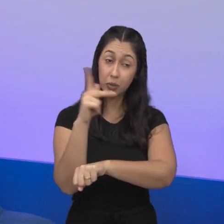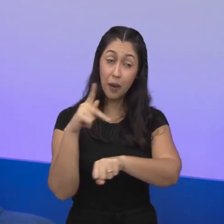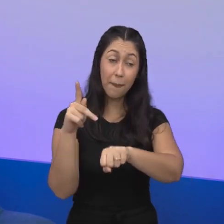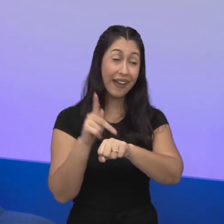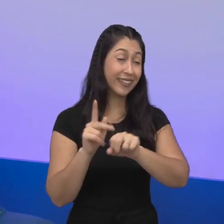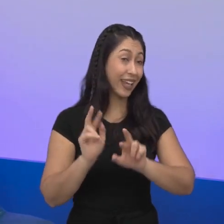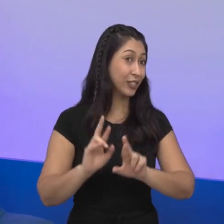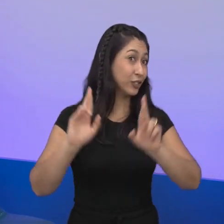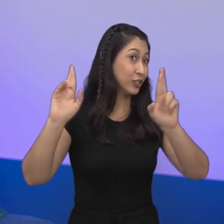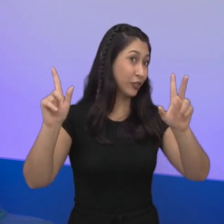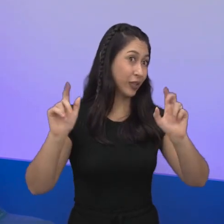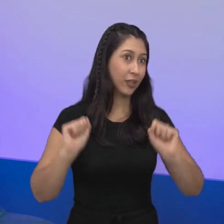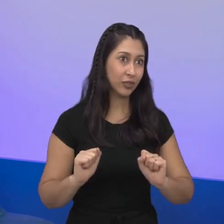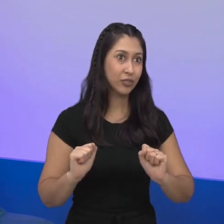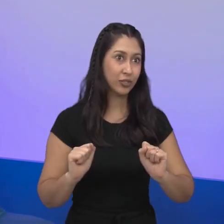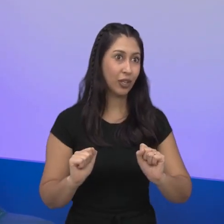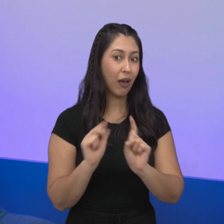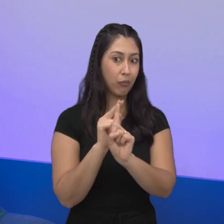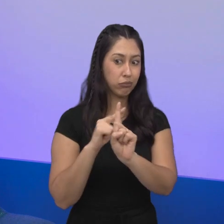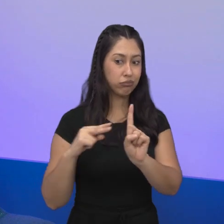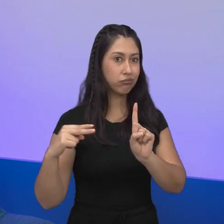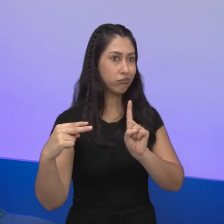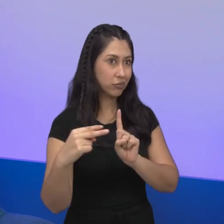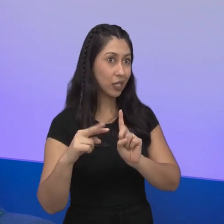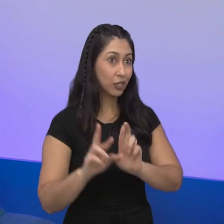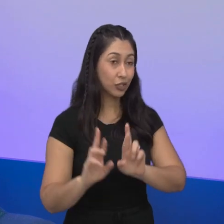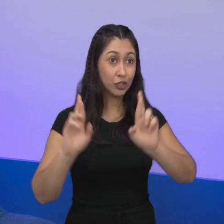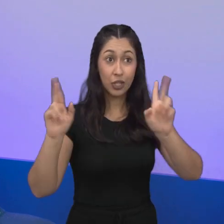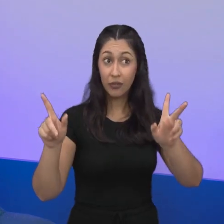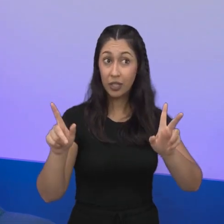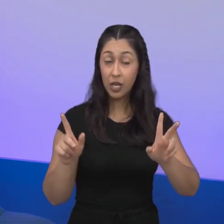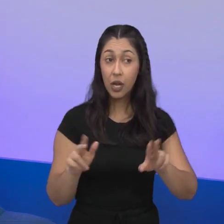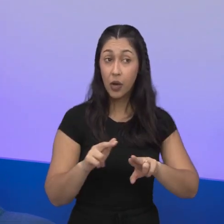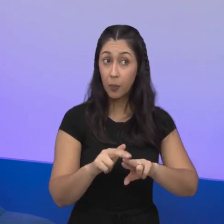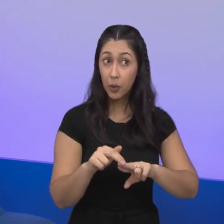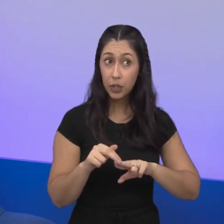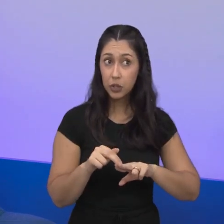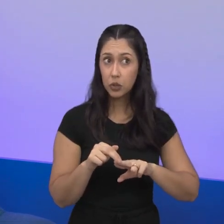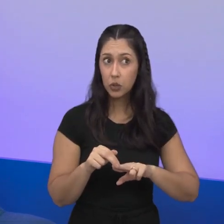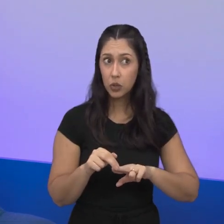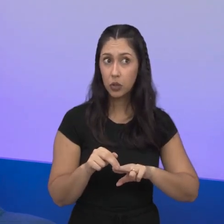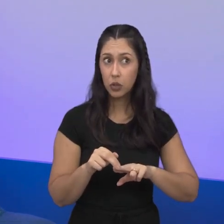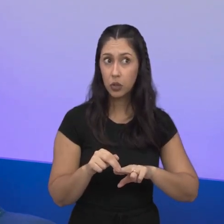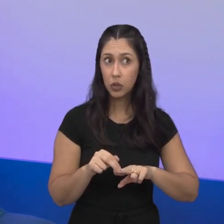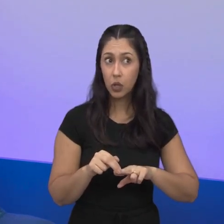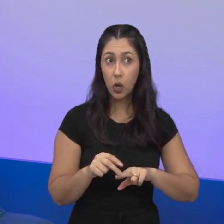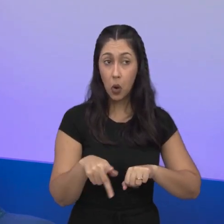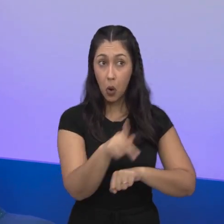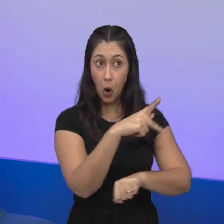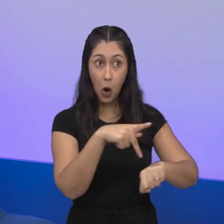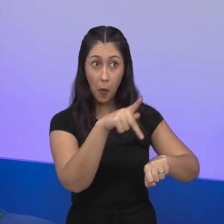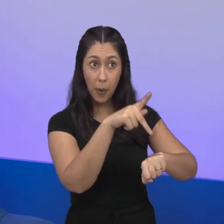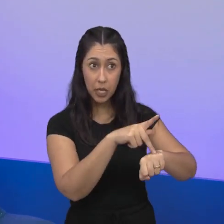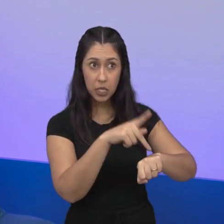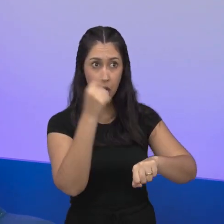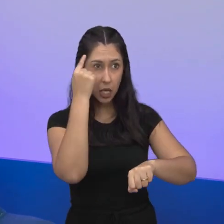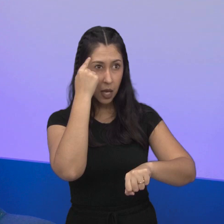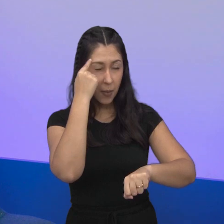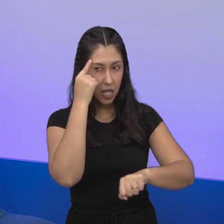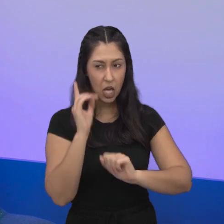países que têm uma relativização maior quanto a isso. Então, para um país que tem uma defesa de que o direito humano